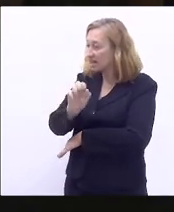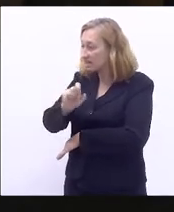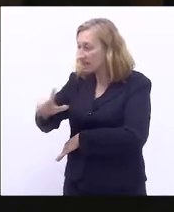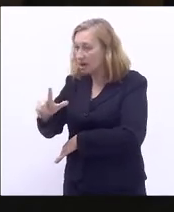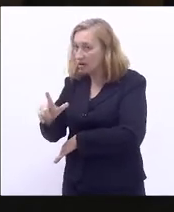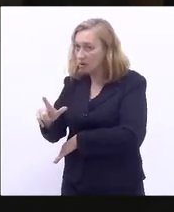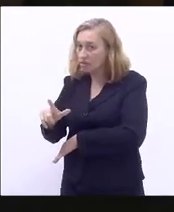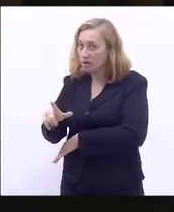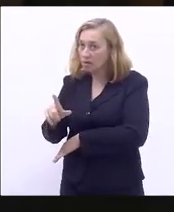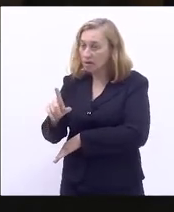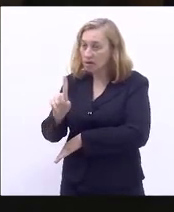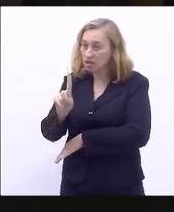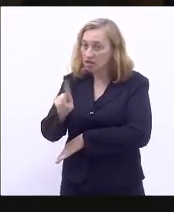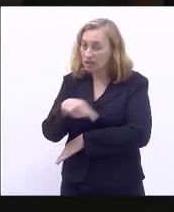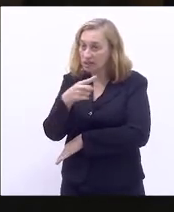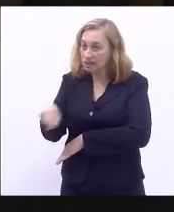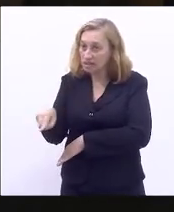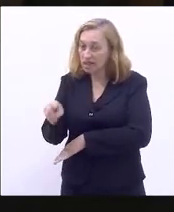outra semana